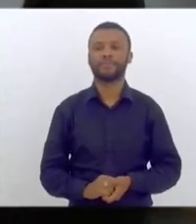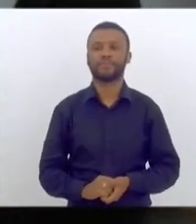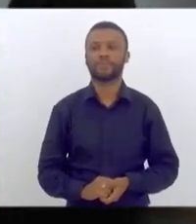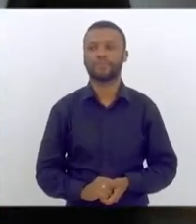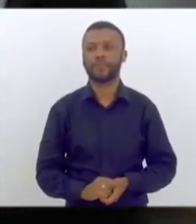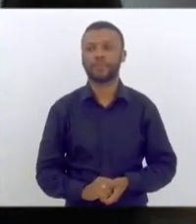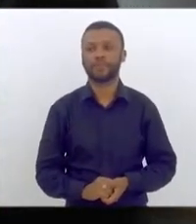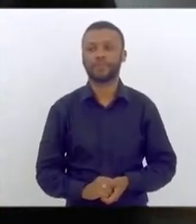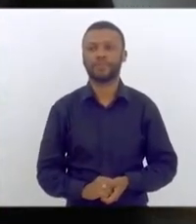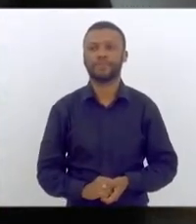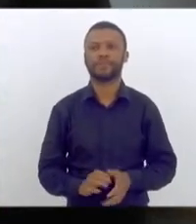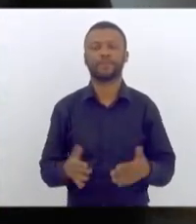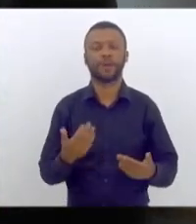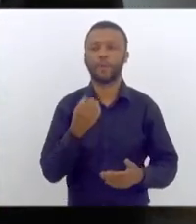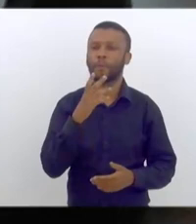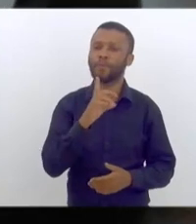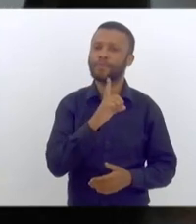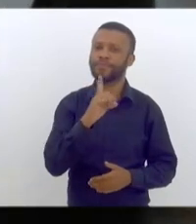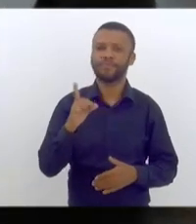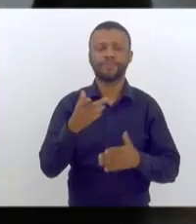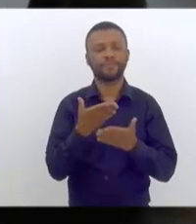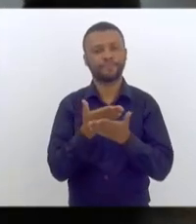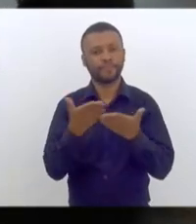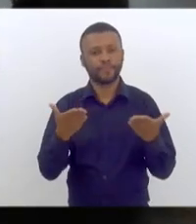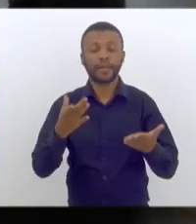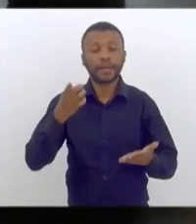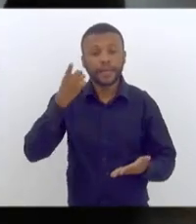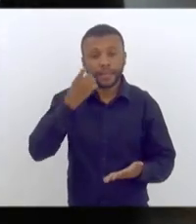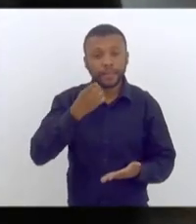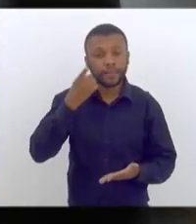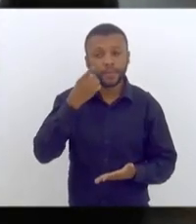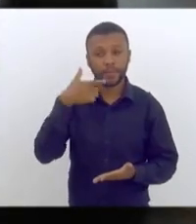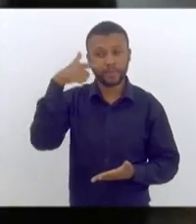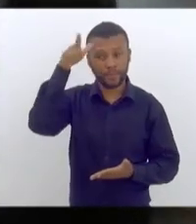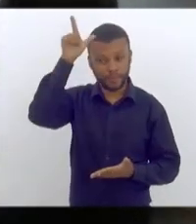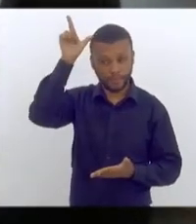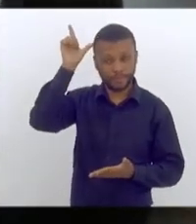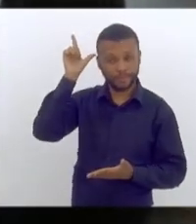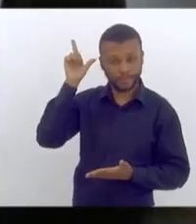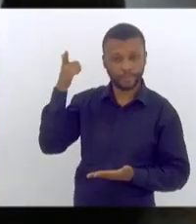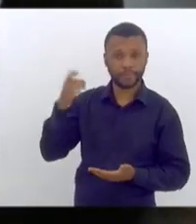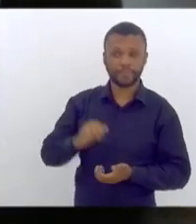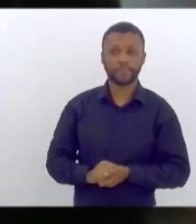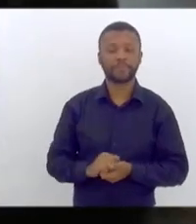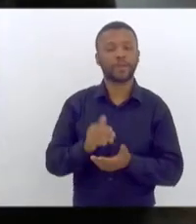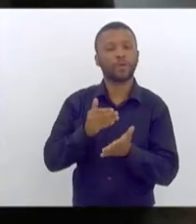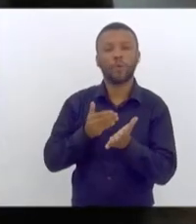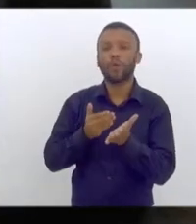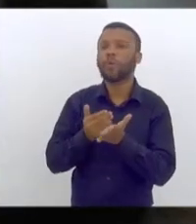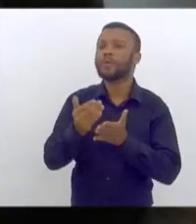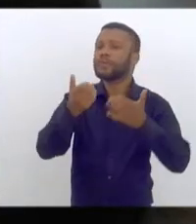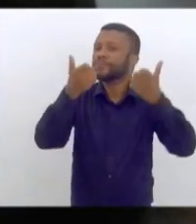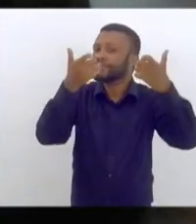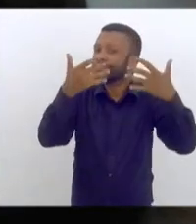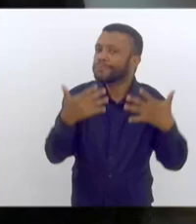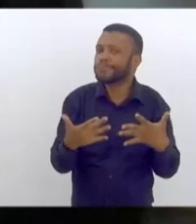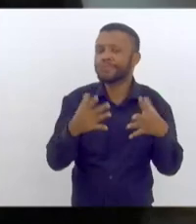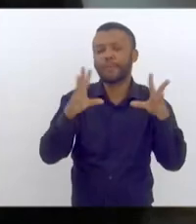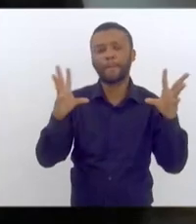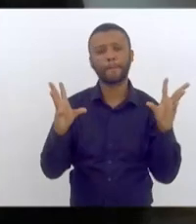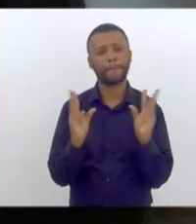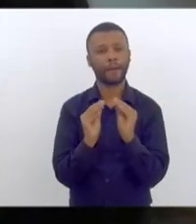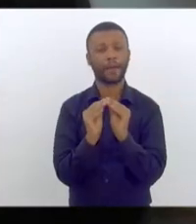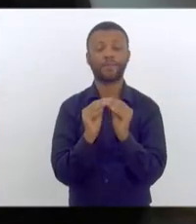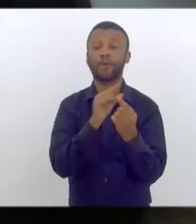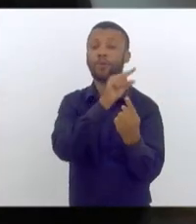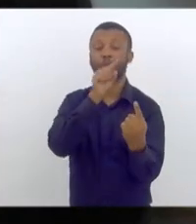Bom dia a todos bom dia Deputado Luiz Paulo vou começar falando um pouco brevemente do objetivo do